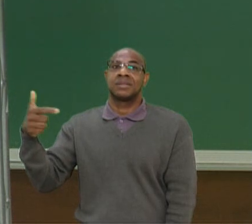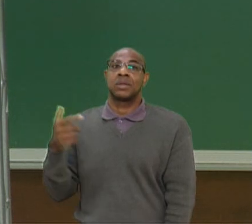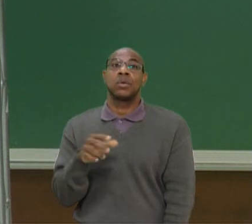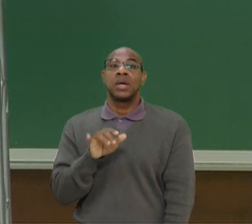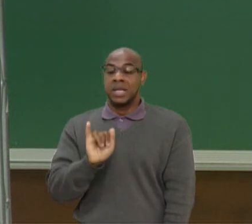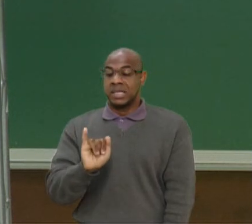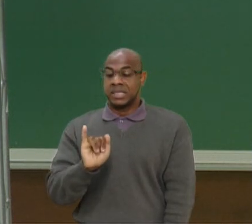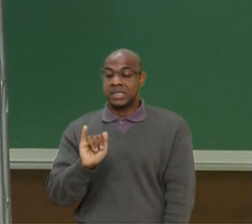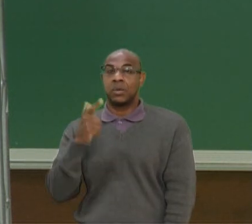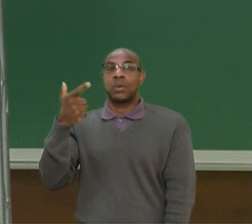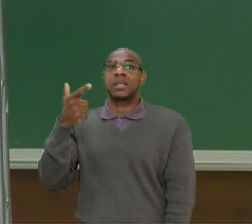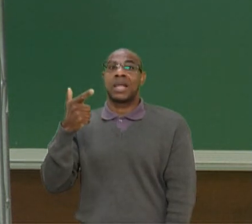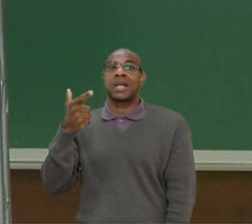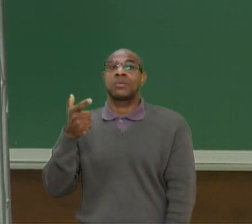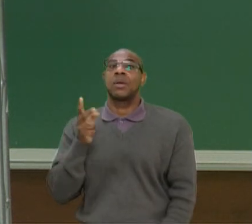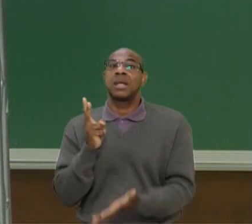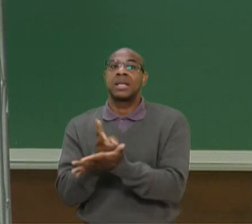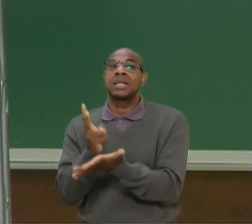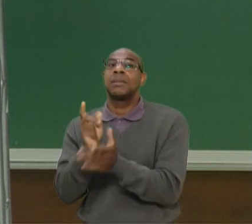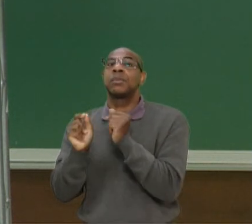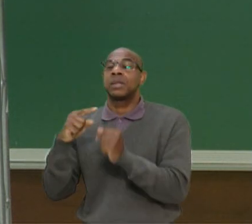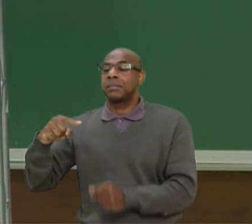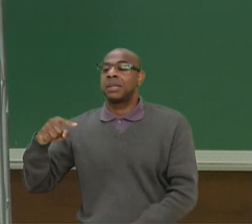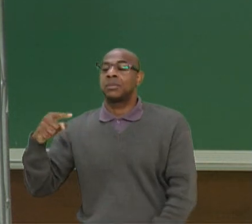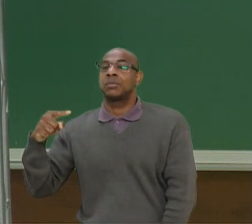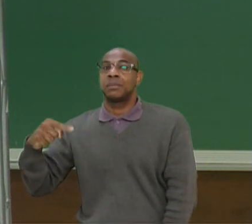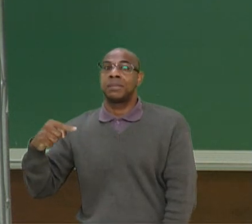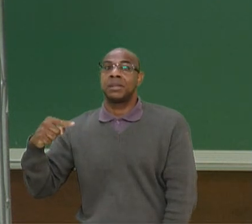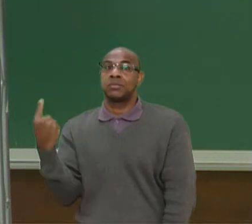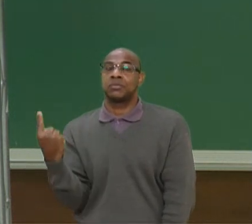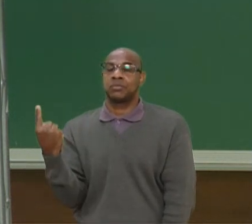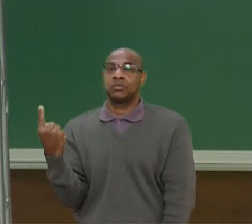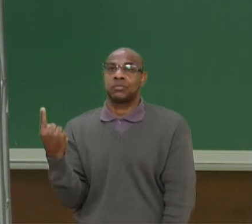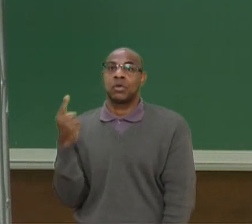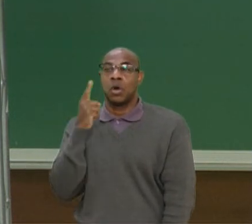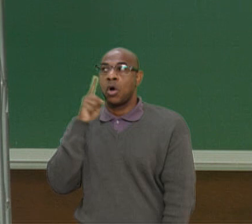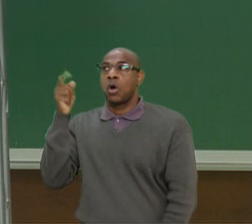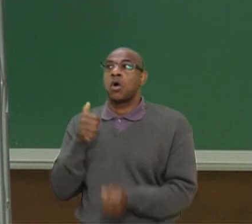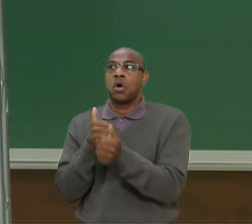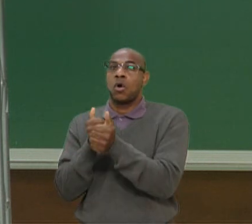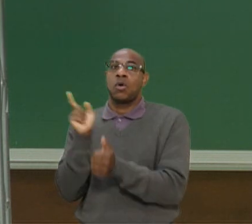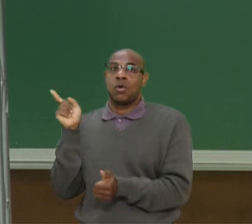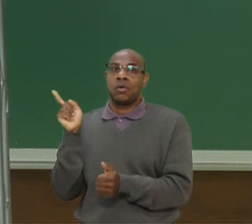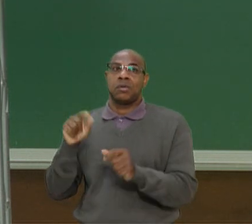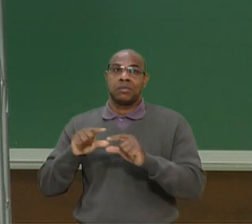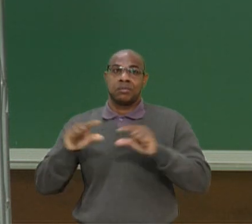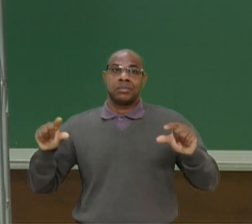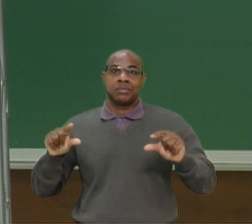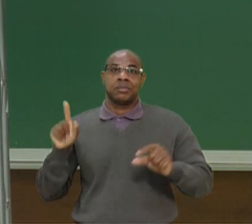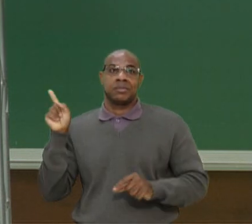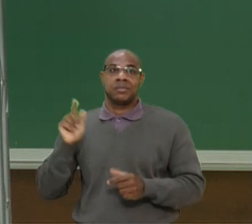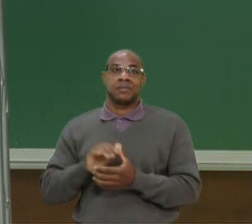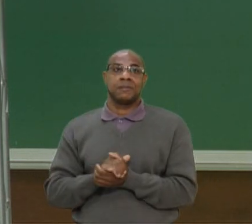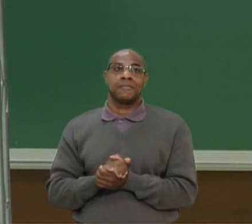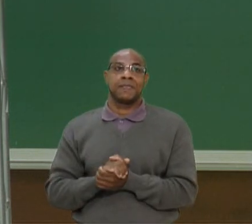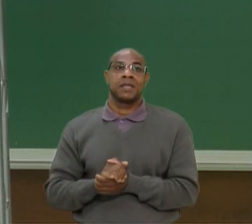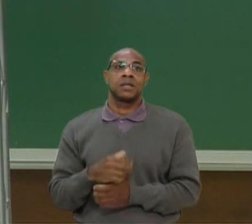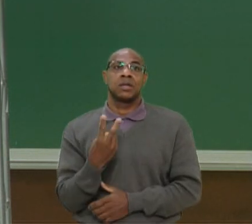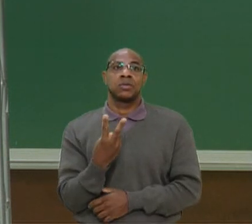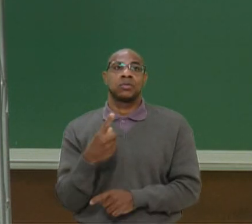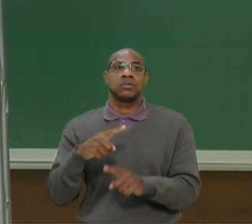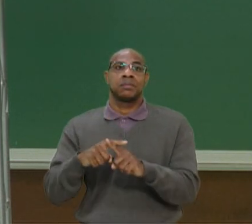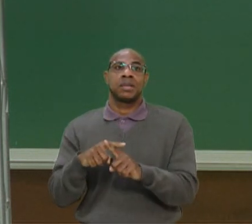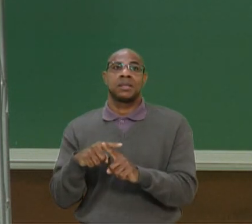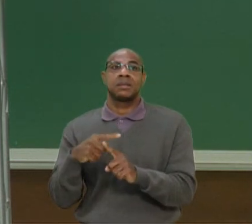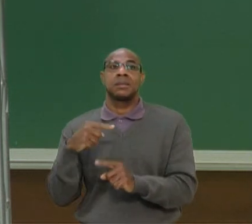1, substituindo aqui, ficamos menos 2 vezes menos 1, 2 positivo, com 2 que está aqui